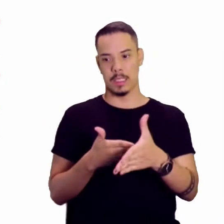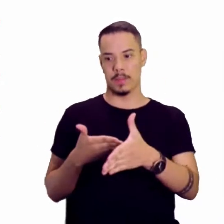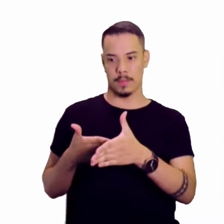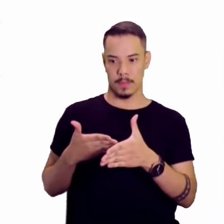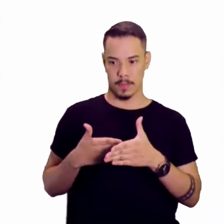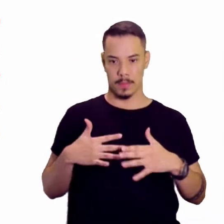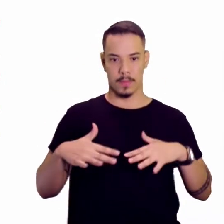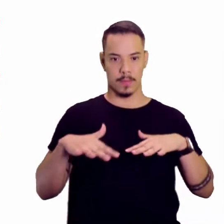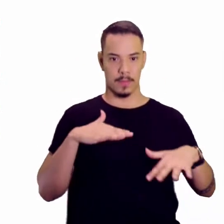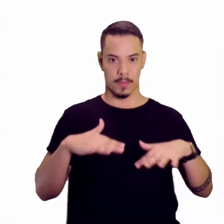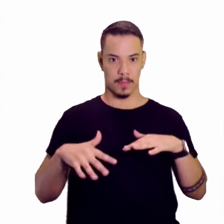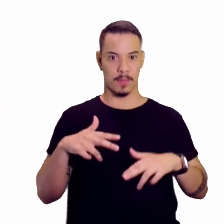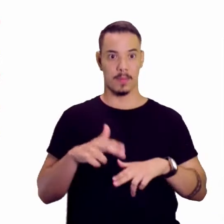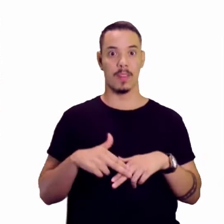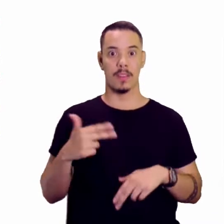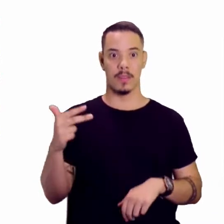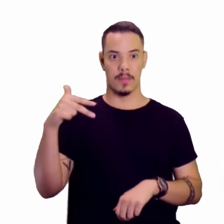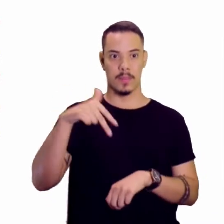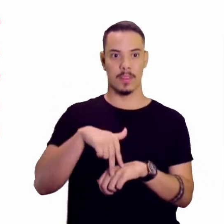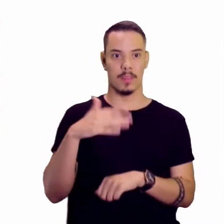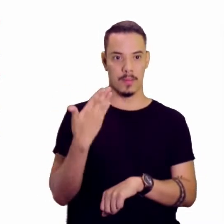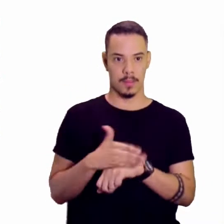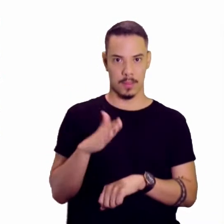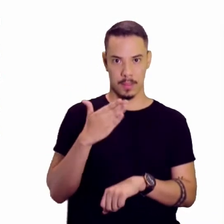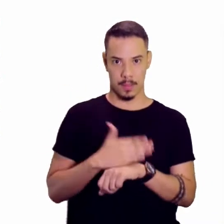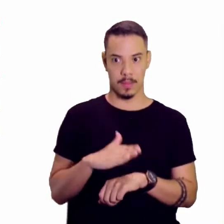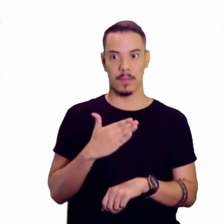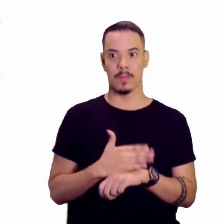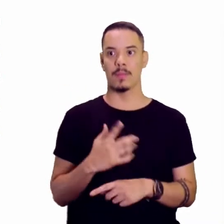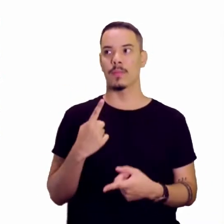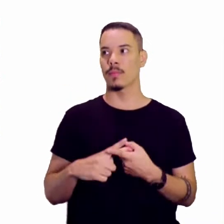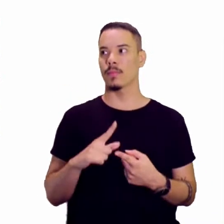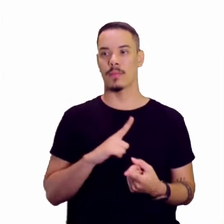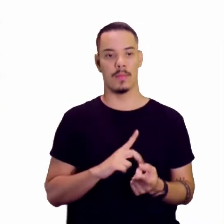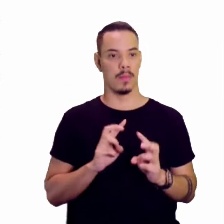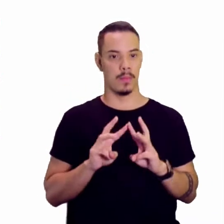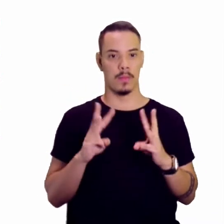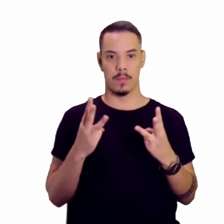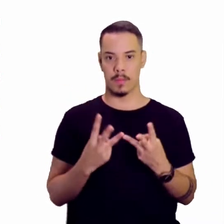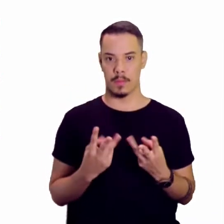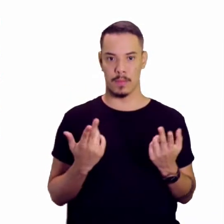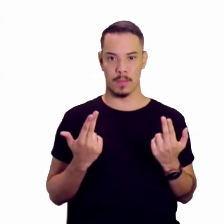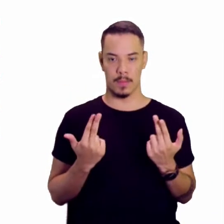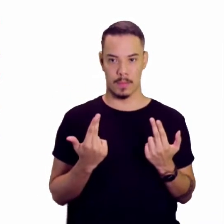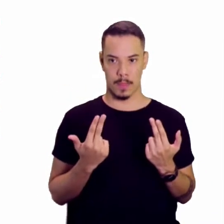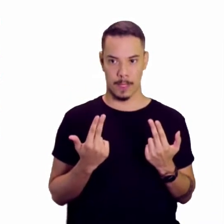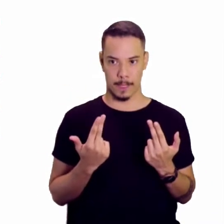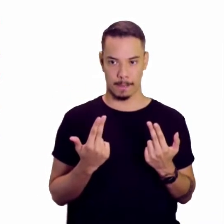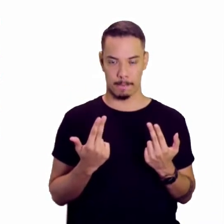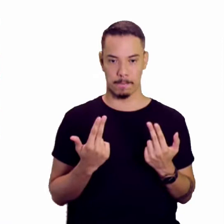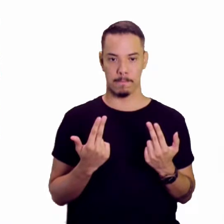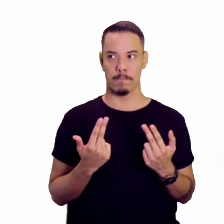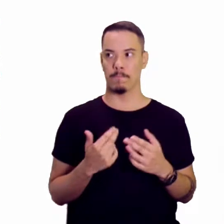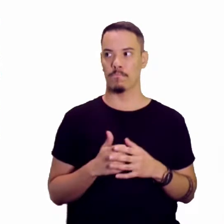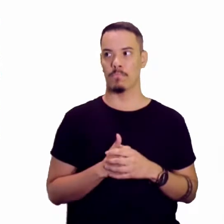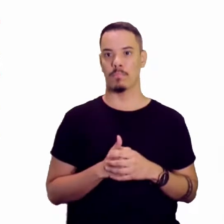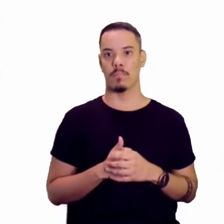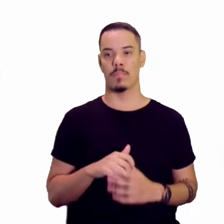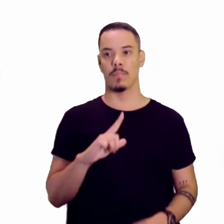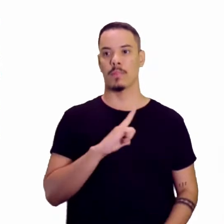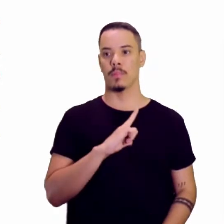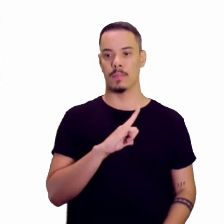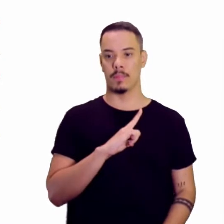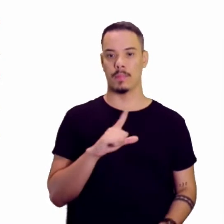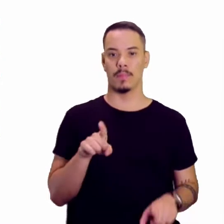locomover. Ele vai justamente para treinar. Porque ele vai ter a mesma massa. Pessoal, douradinha aqui, então. Ele vai ter a mesma massa, ele vai